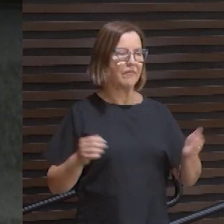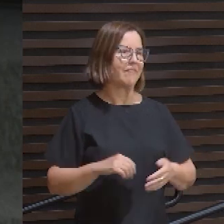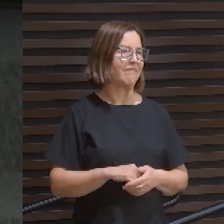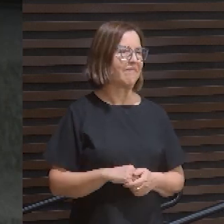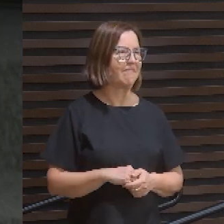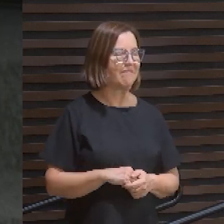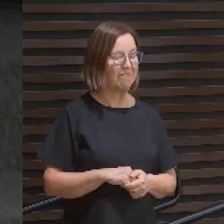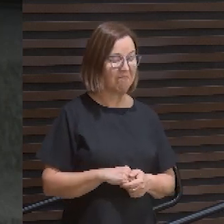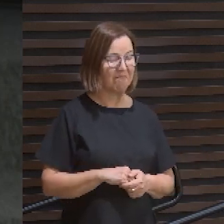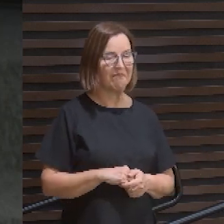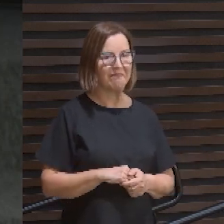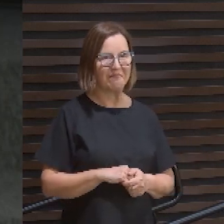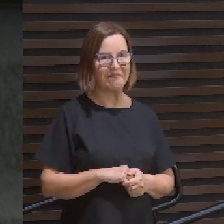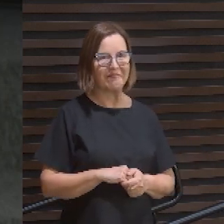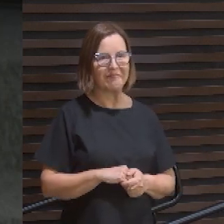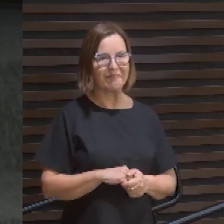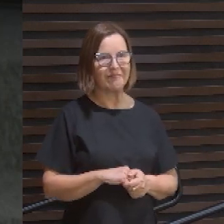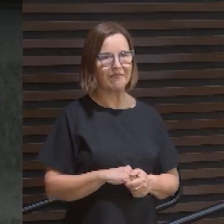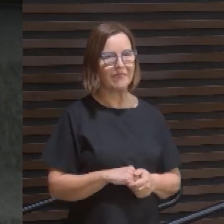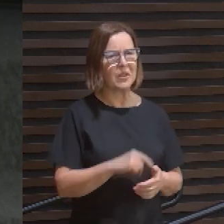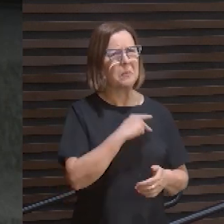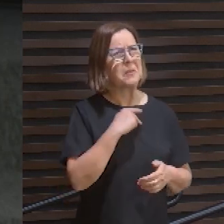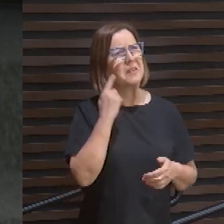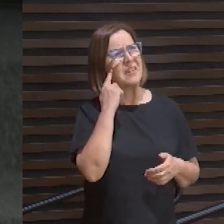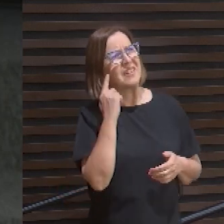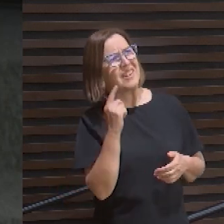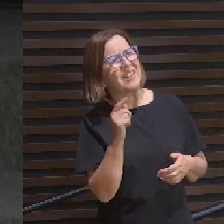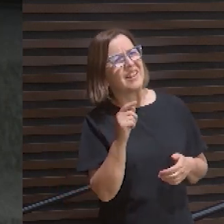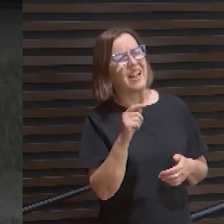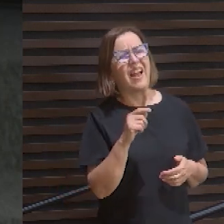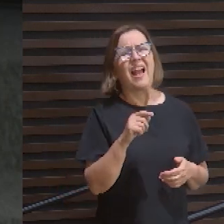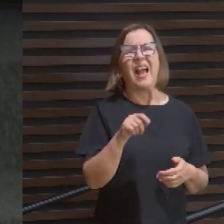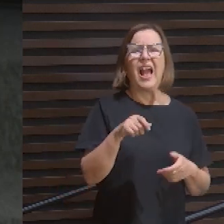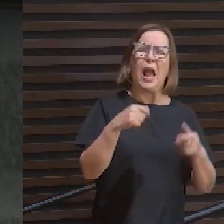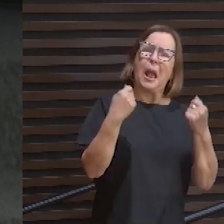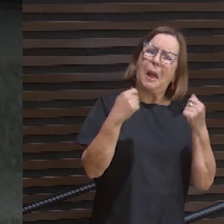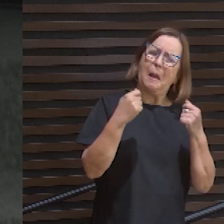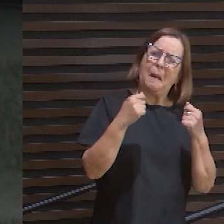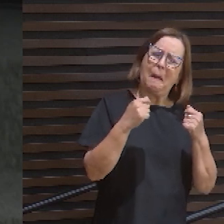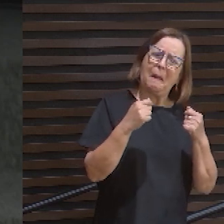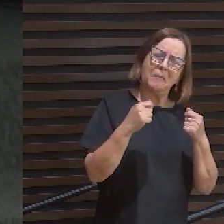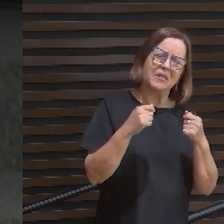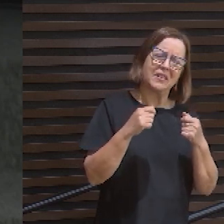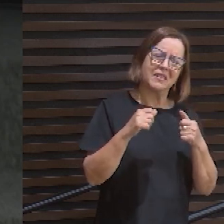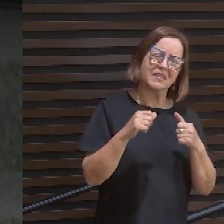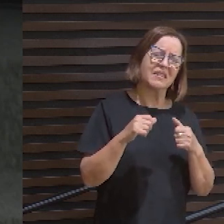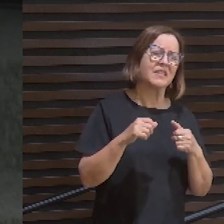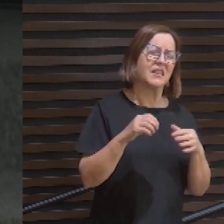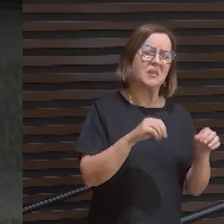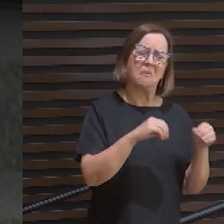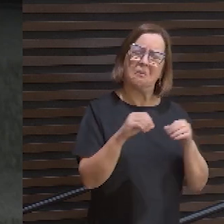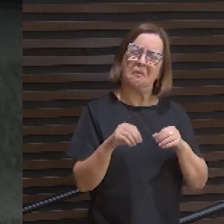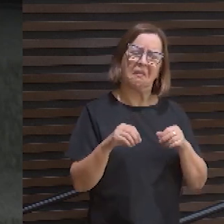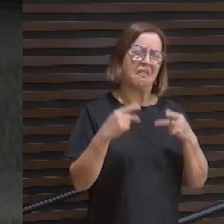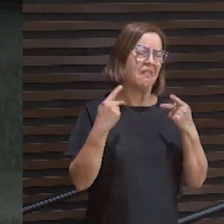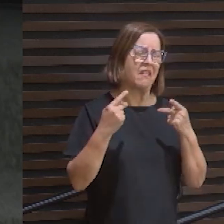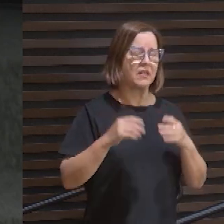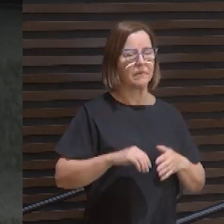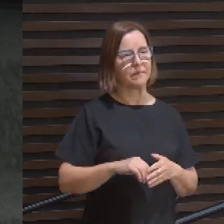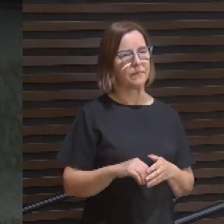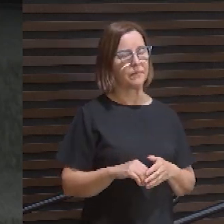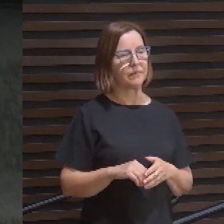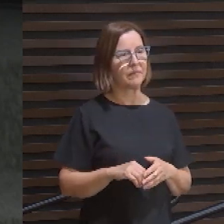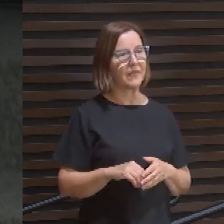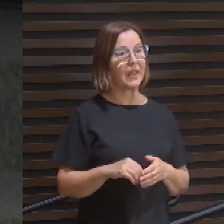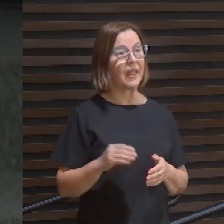Ai, ai, ai. Pastor Glenn, o senhor precisa mudar um pouco isto. Sproul, tem muita gente que gosta do